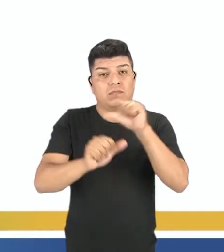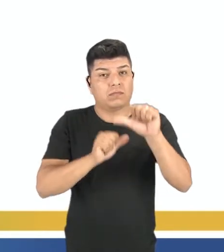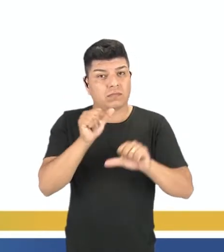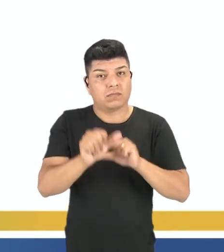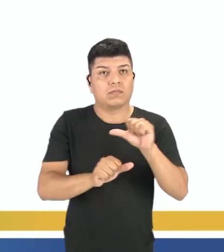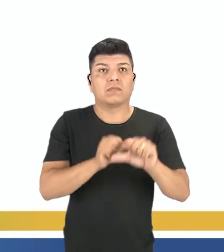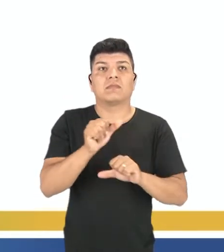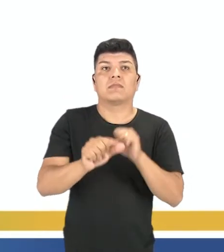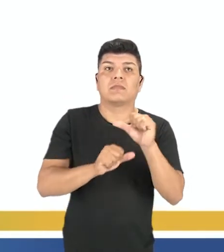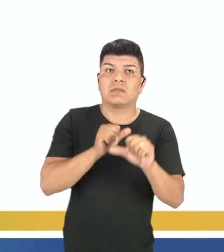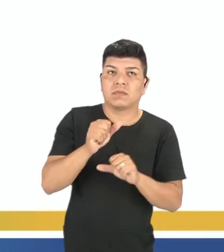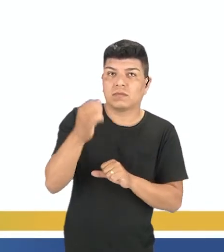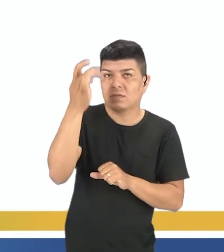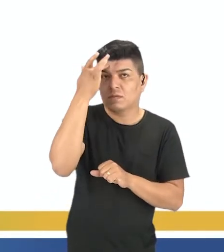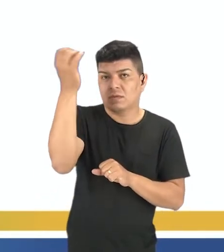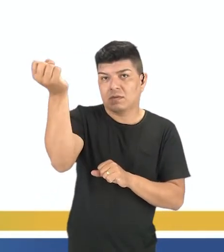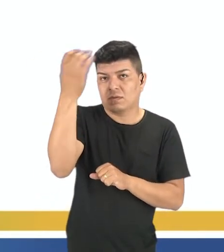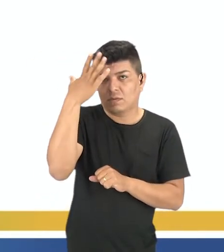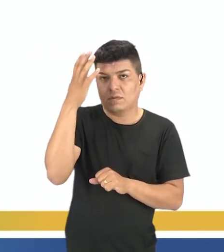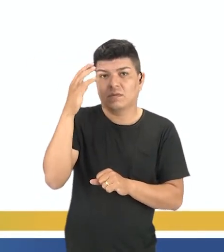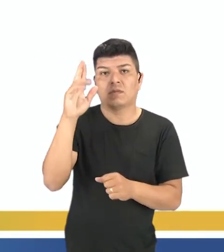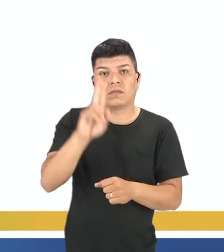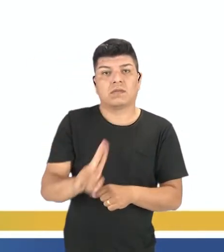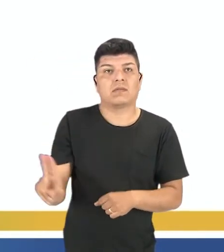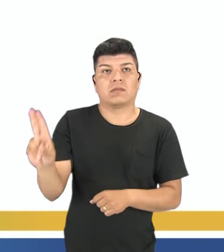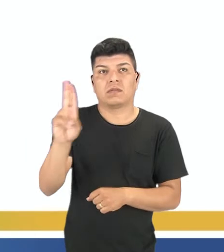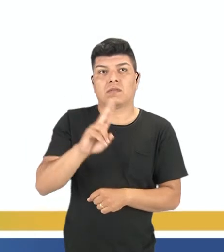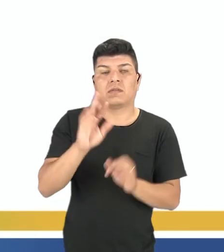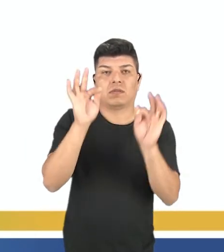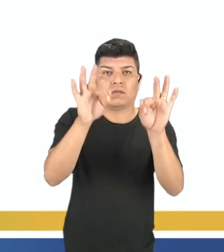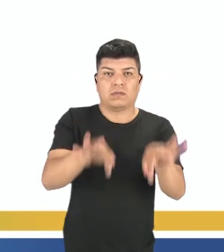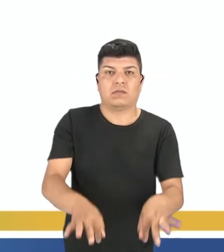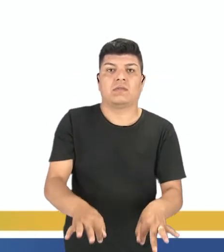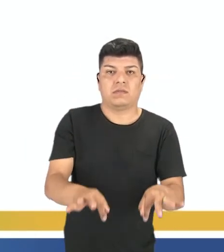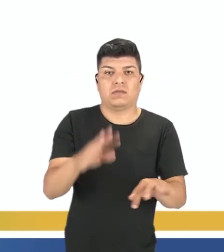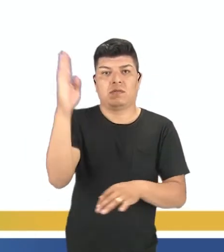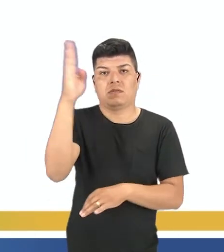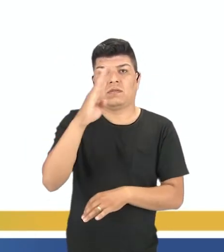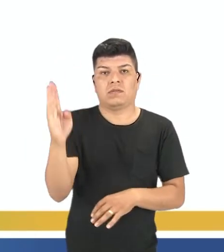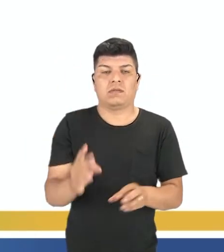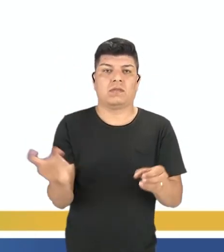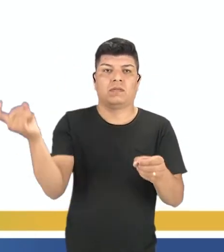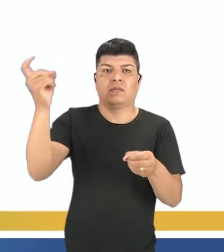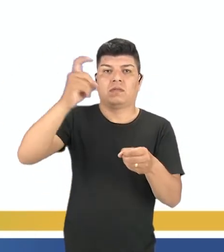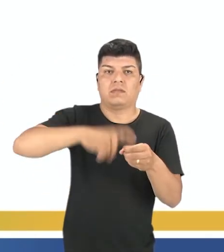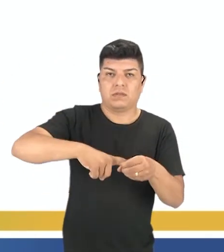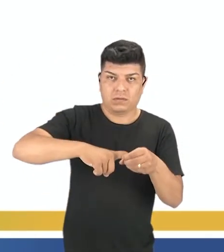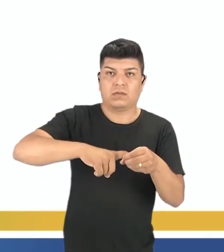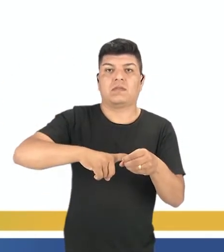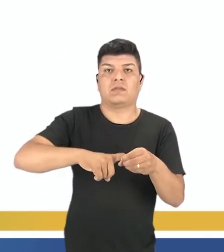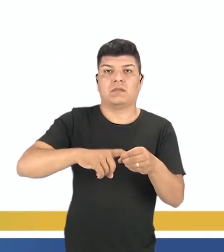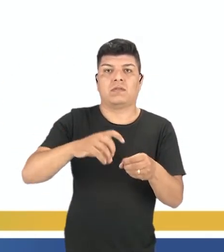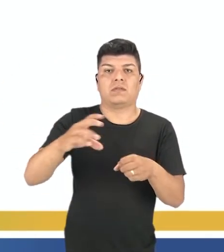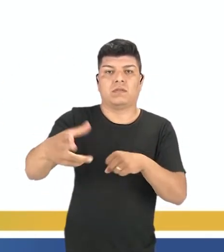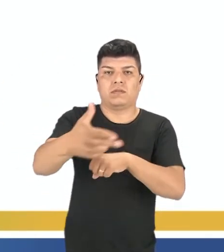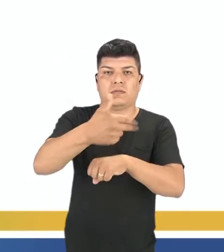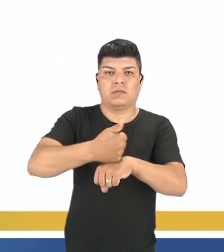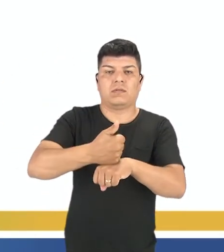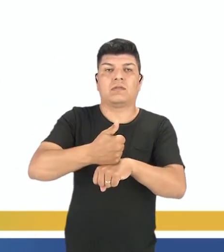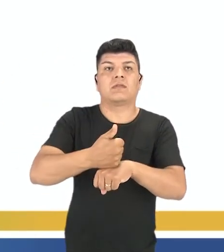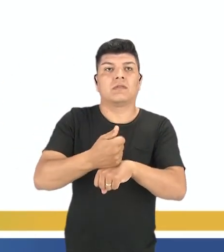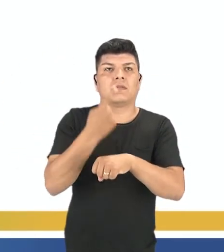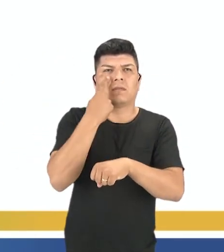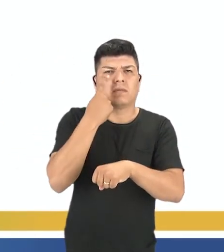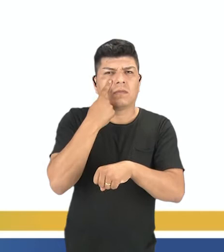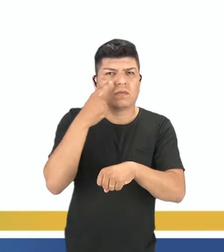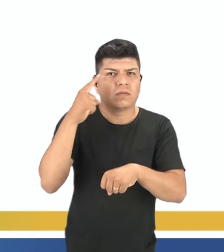mudanças, ideais iluministas sendo aplicados aí. Fim da inversão brasileira e retorno a uma situação de colônia. Frisa